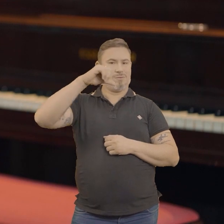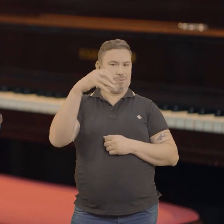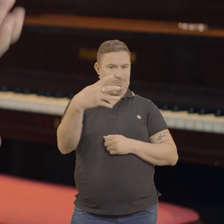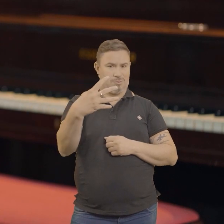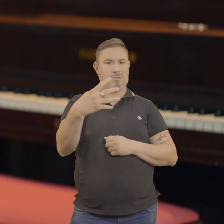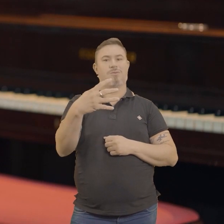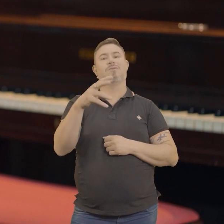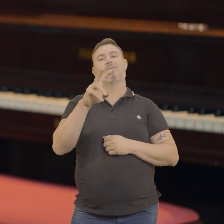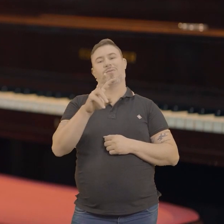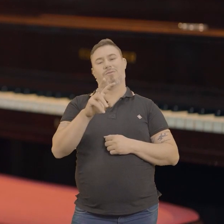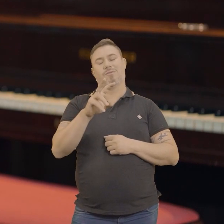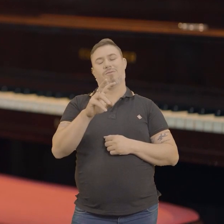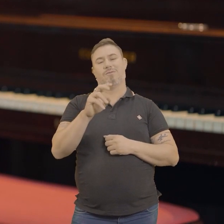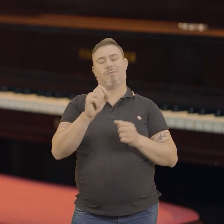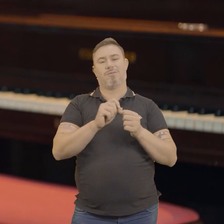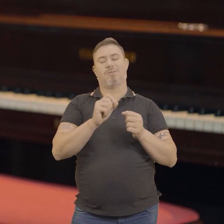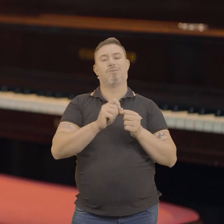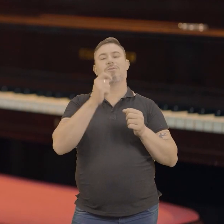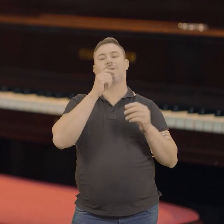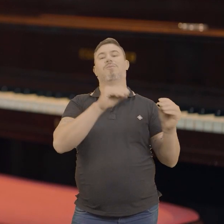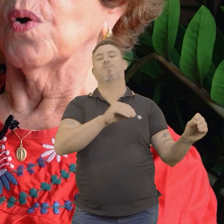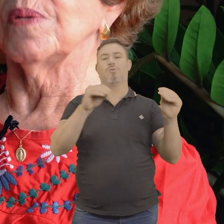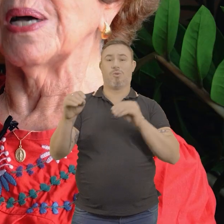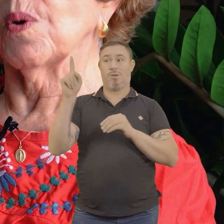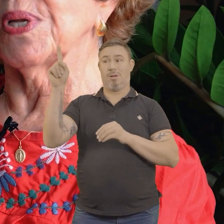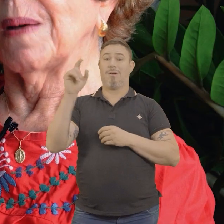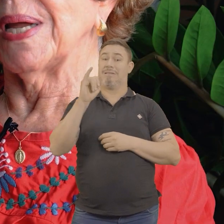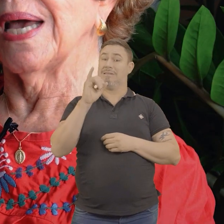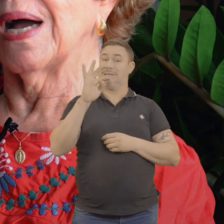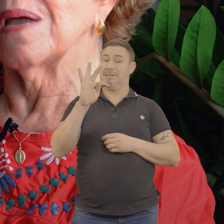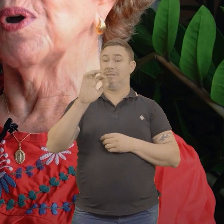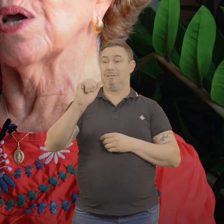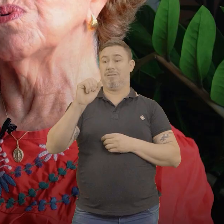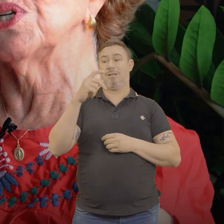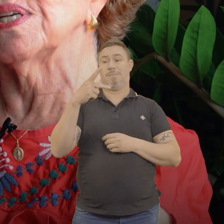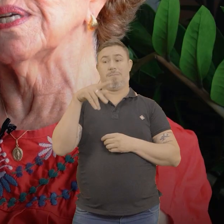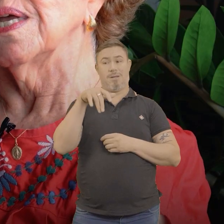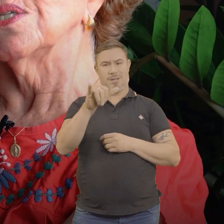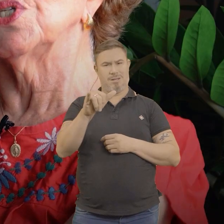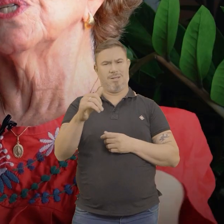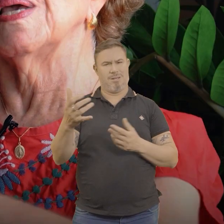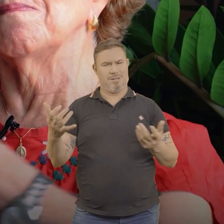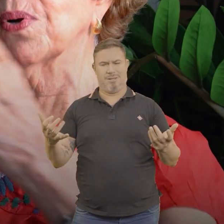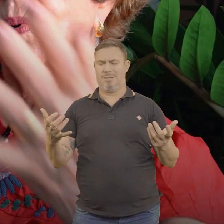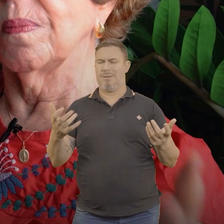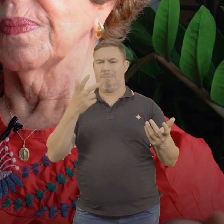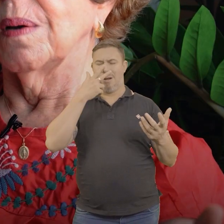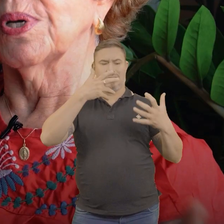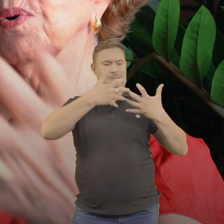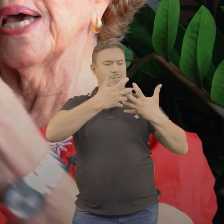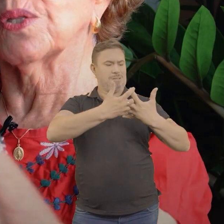eles foram transferidos para o Itaperi. Quando passou para o Itaperi, aí foi que, como se diz assim, se